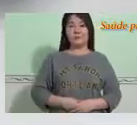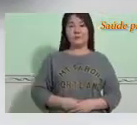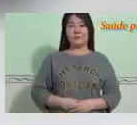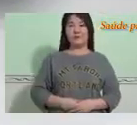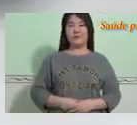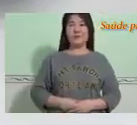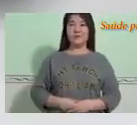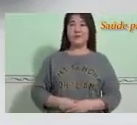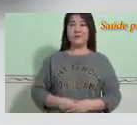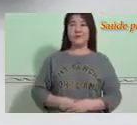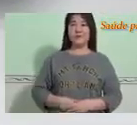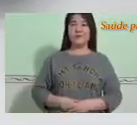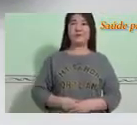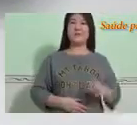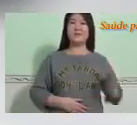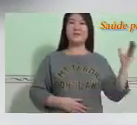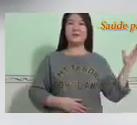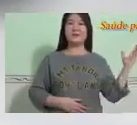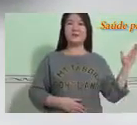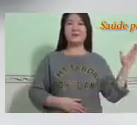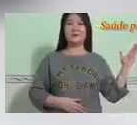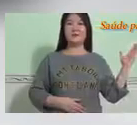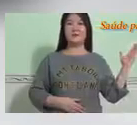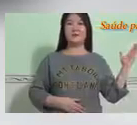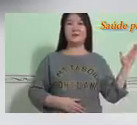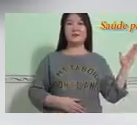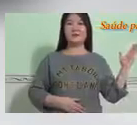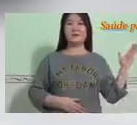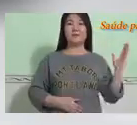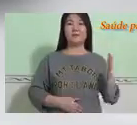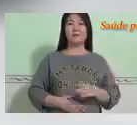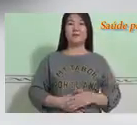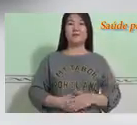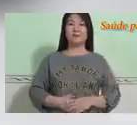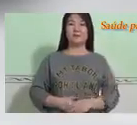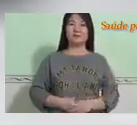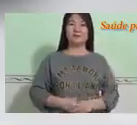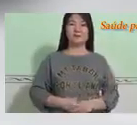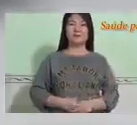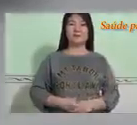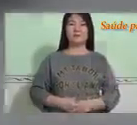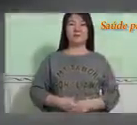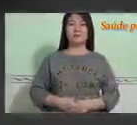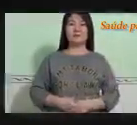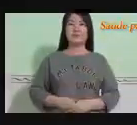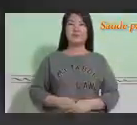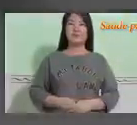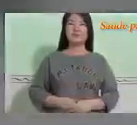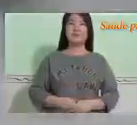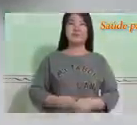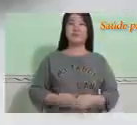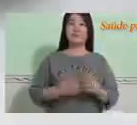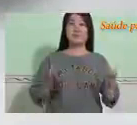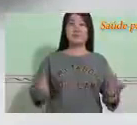A criança pode fazer natação ou judô, vírgula, baleta ou ser matriculada numa escolinha de futebol, vírgula, por exemplo, vírgula, diz